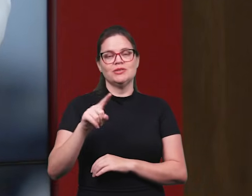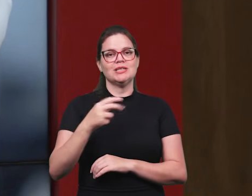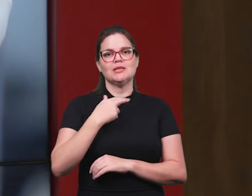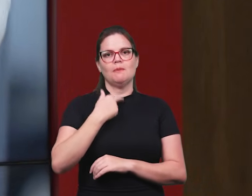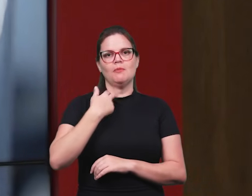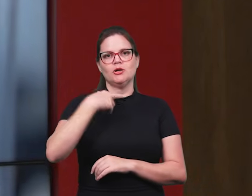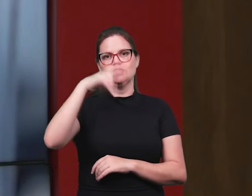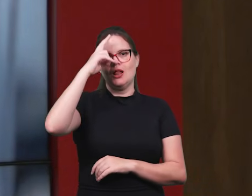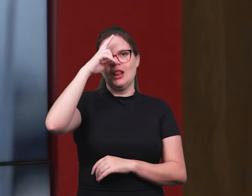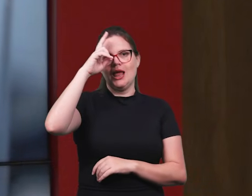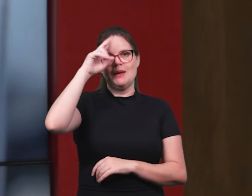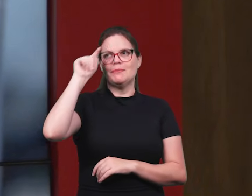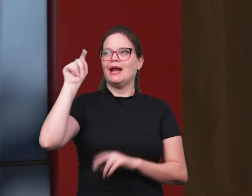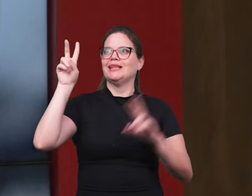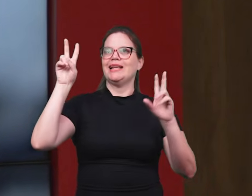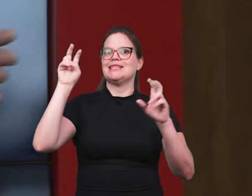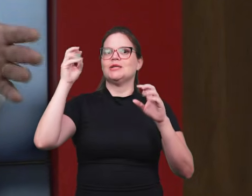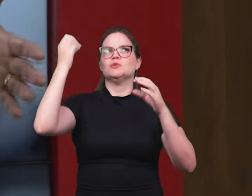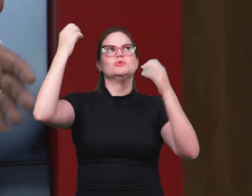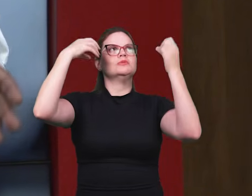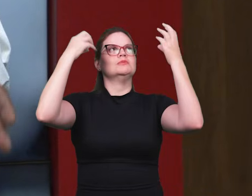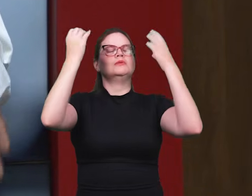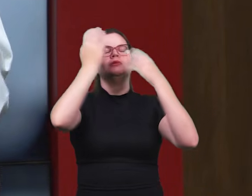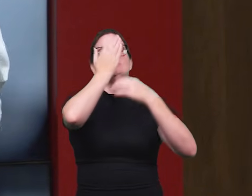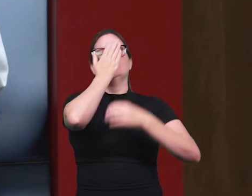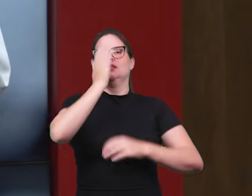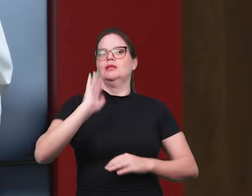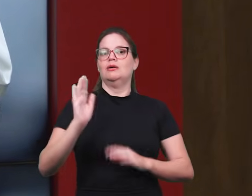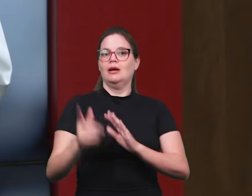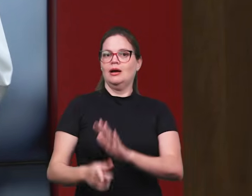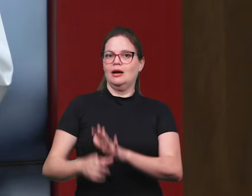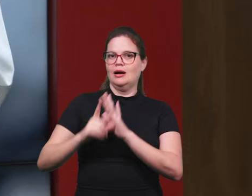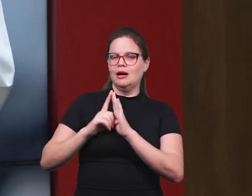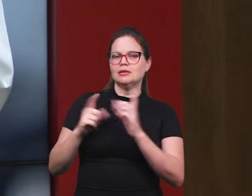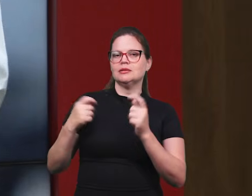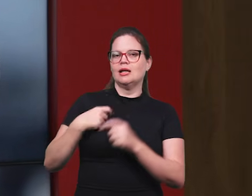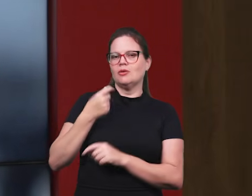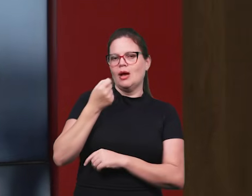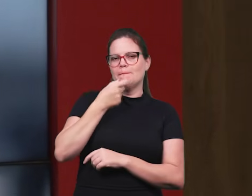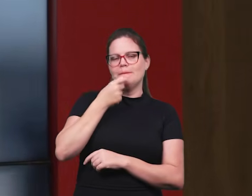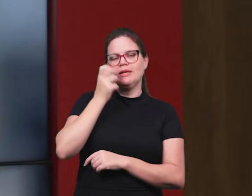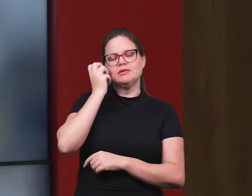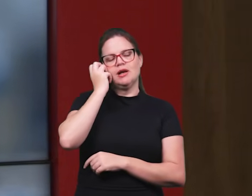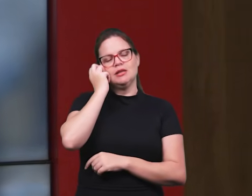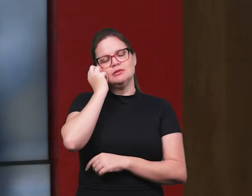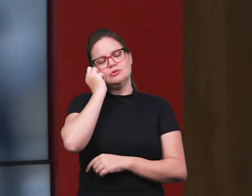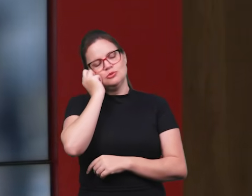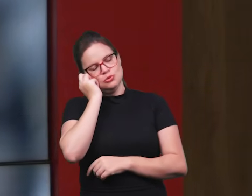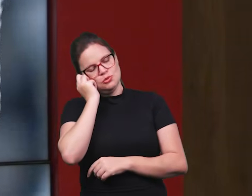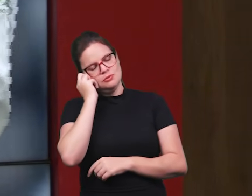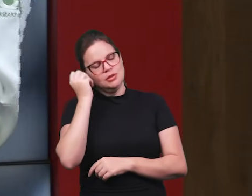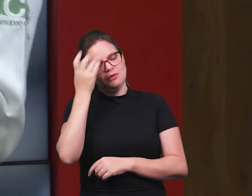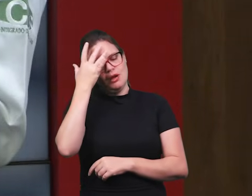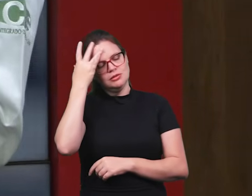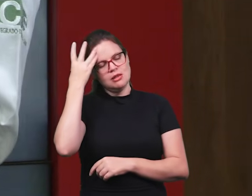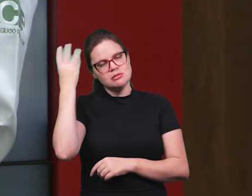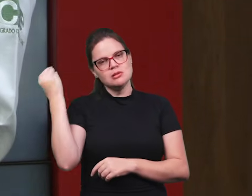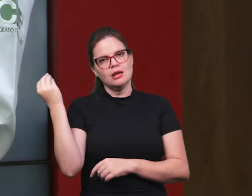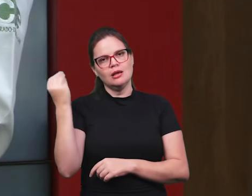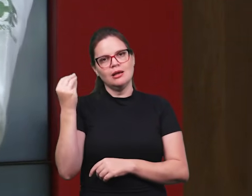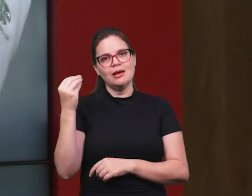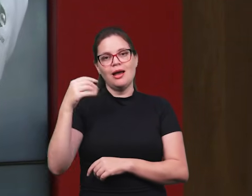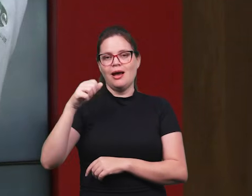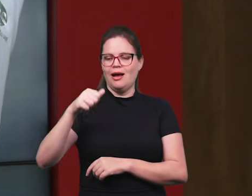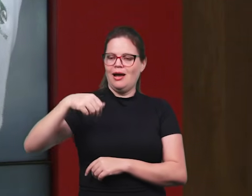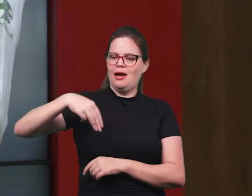tempo aqui, ele já ter sido medicado no pré-operatório, ter dado um medicamento que vai dar amnésia. O que é